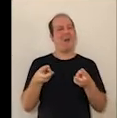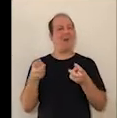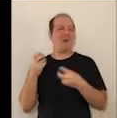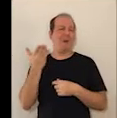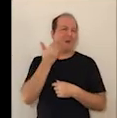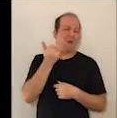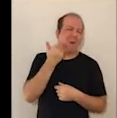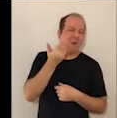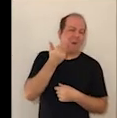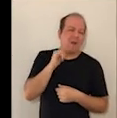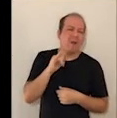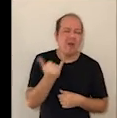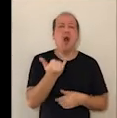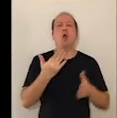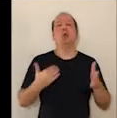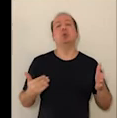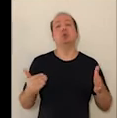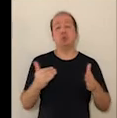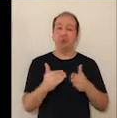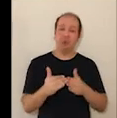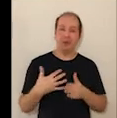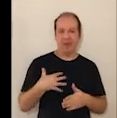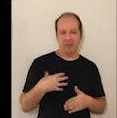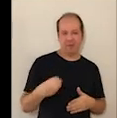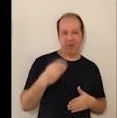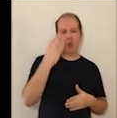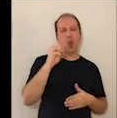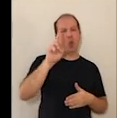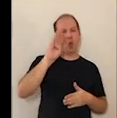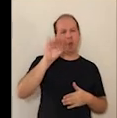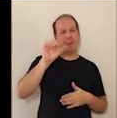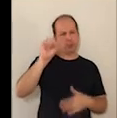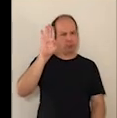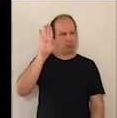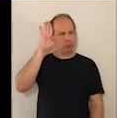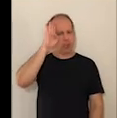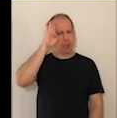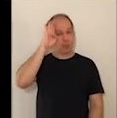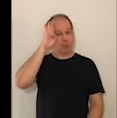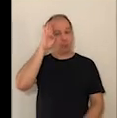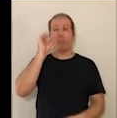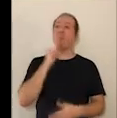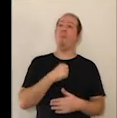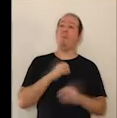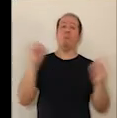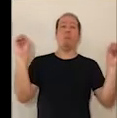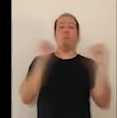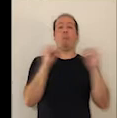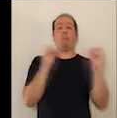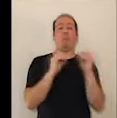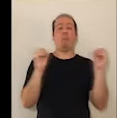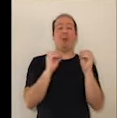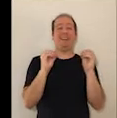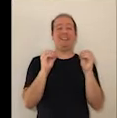espoliá-lo de tudo. E o filho de Corbaccio, aquele soldado fanfarrão, ficará a ver